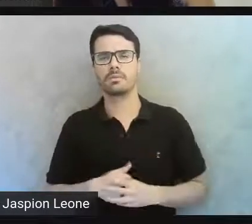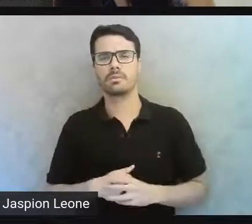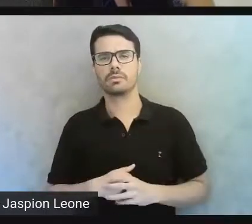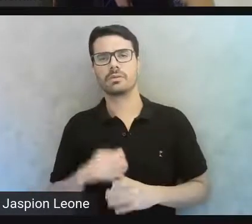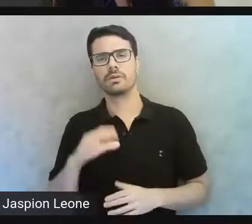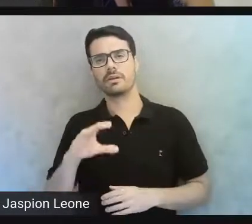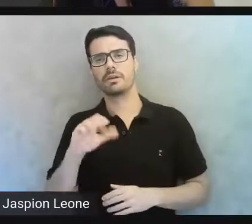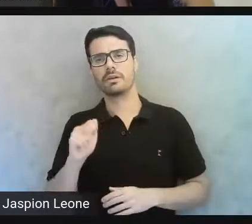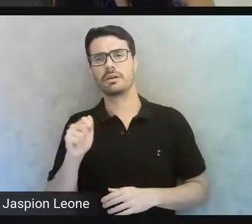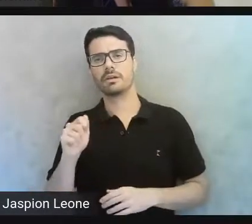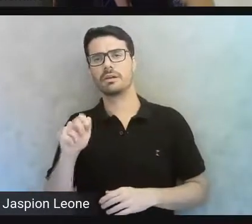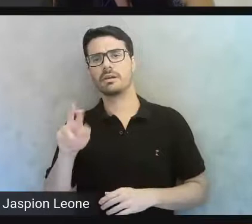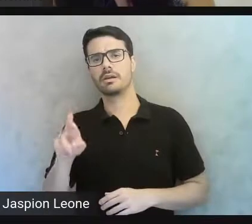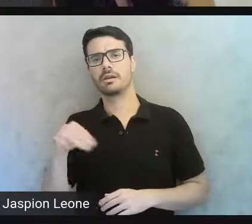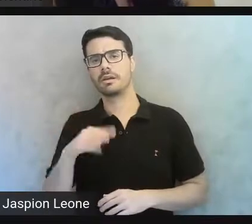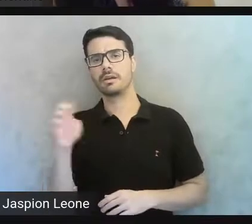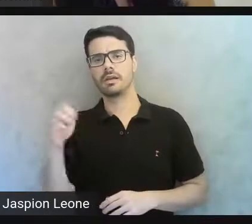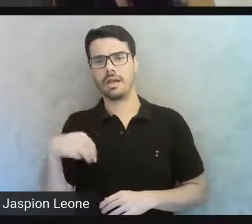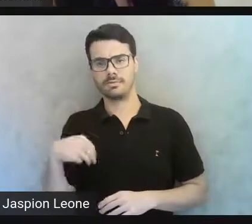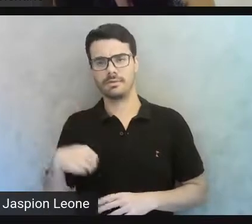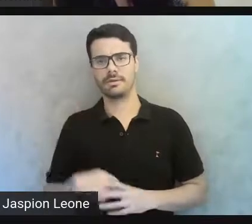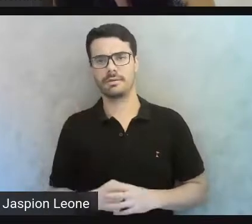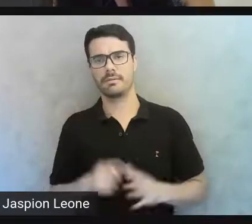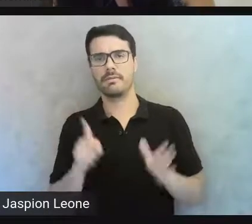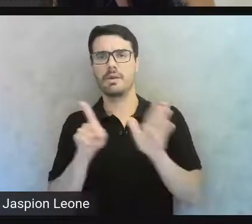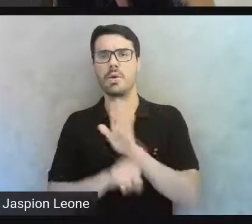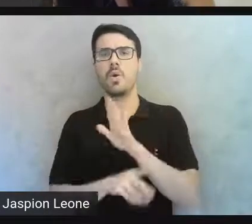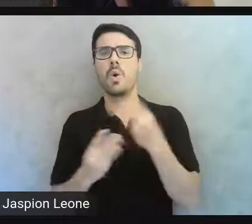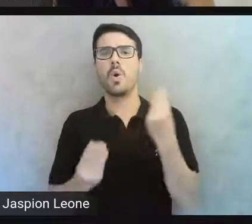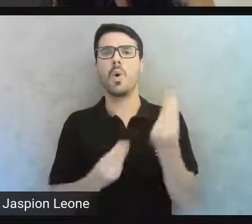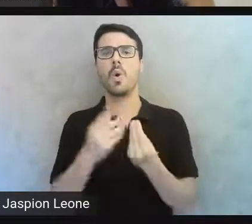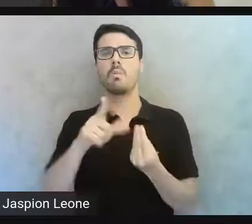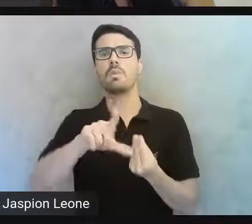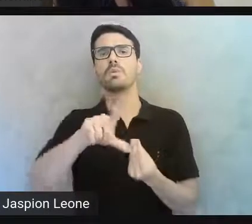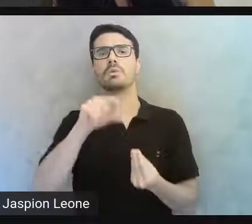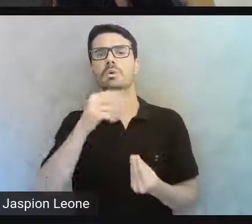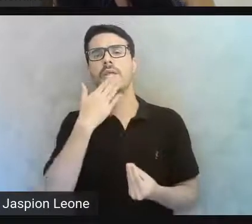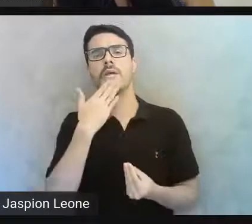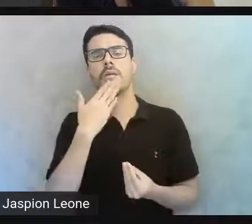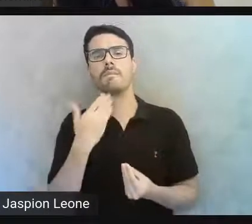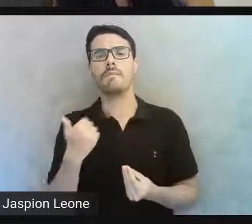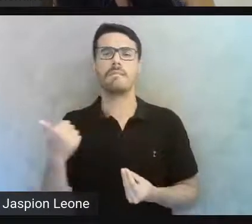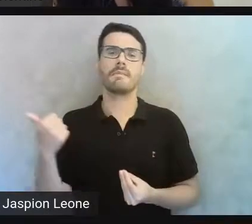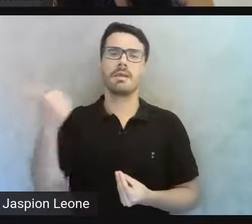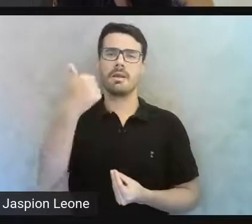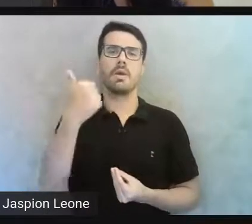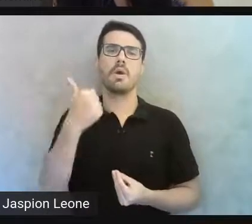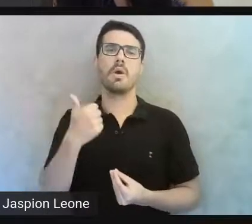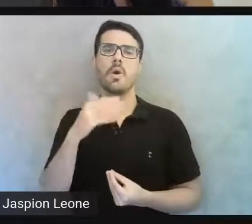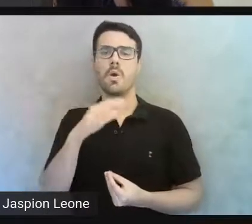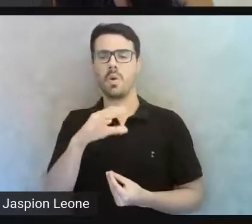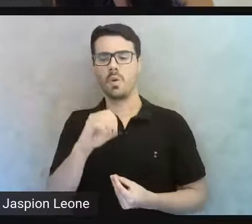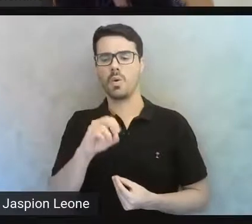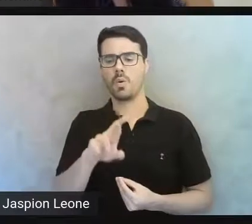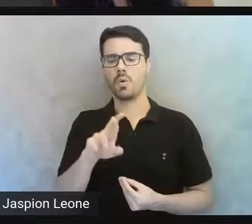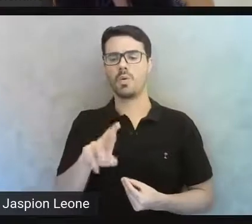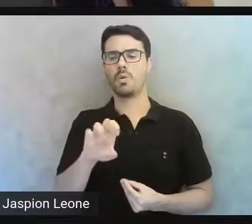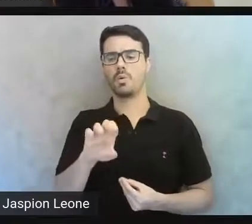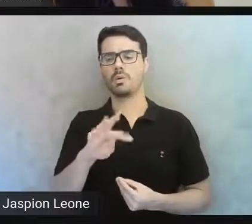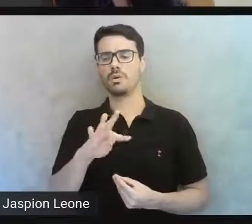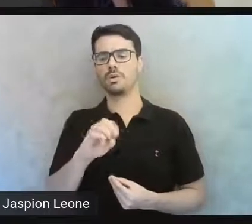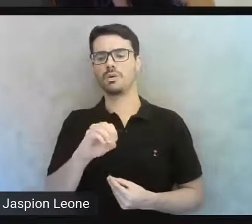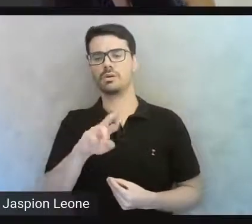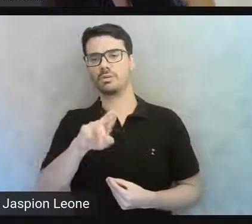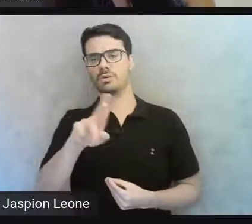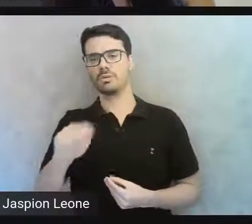Carmen, desculpa, ela está perguntando sobre como escolher uma corretora confiável, que ela tem essa dúvida. Entendi.